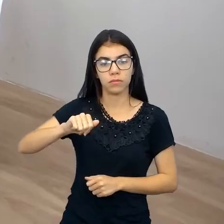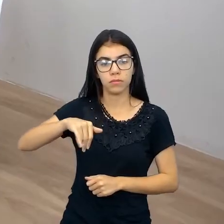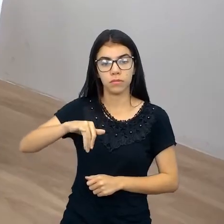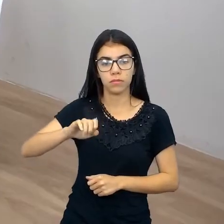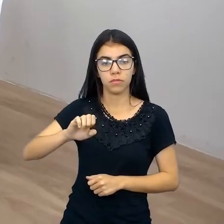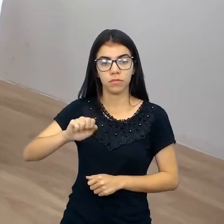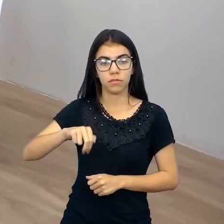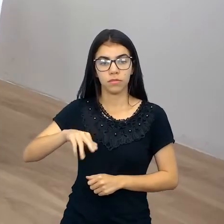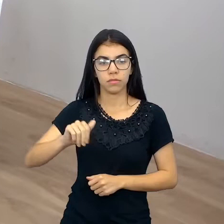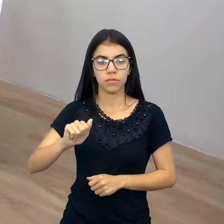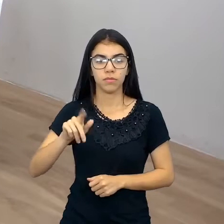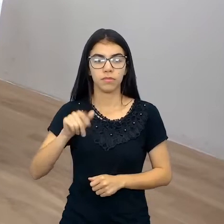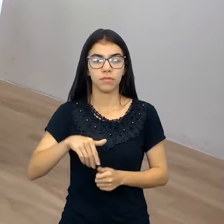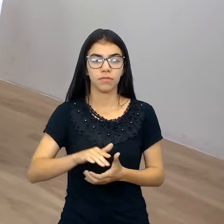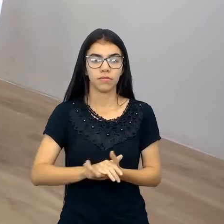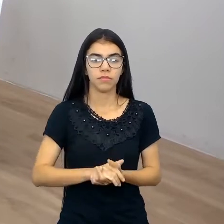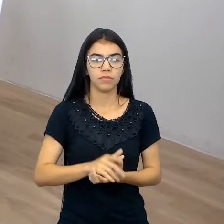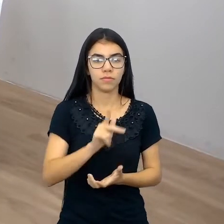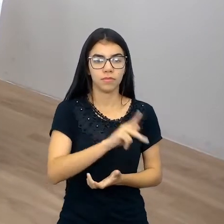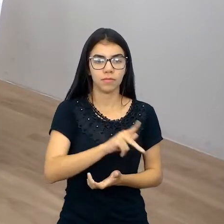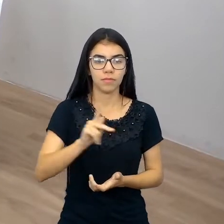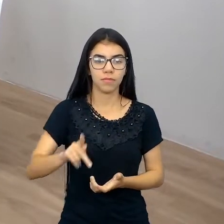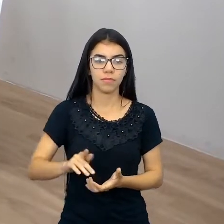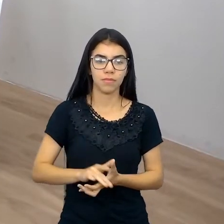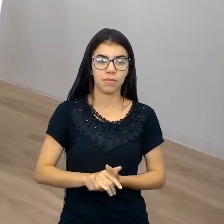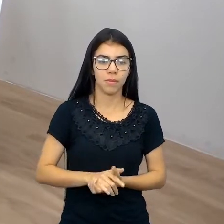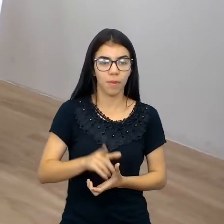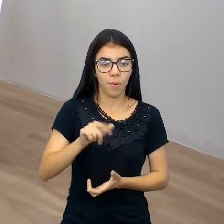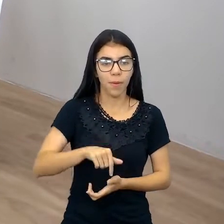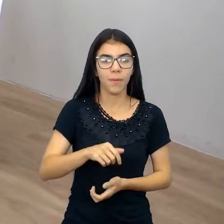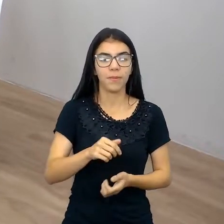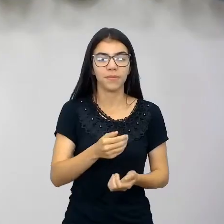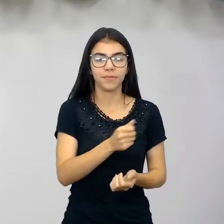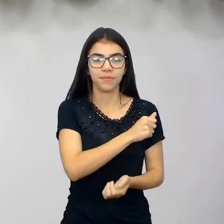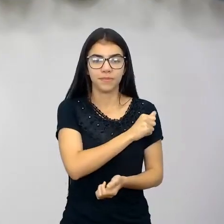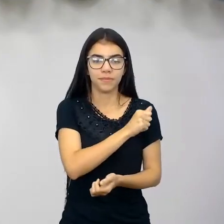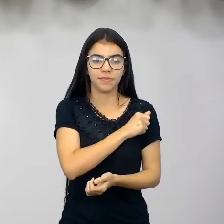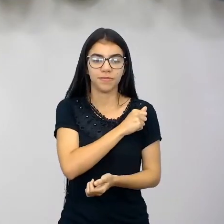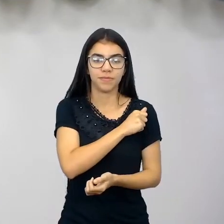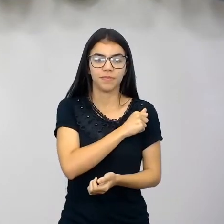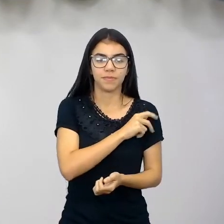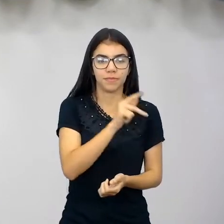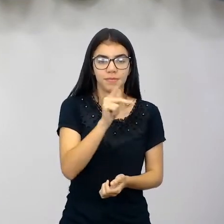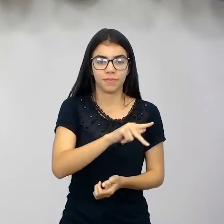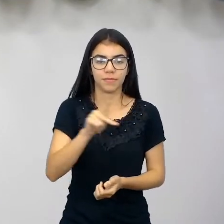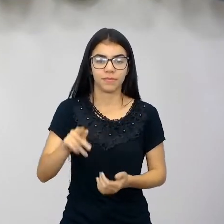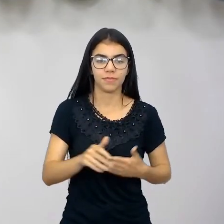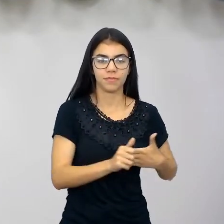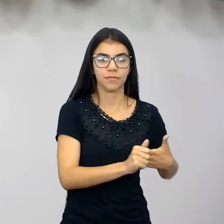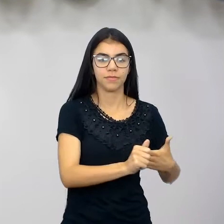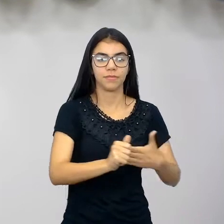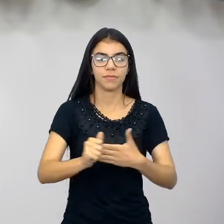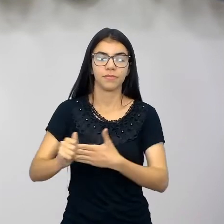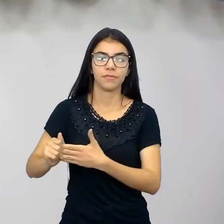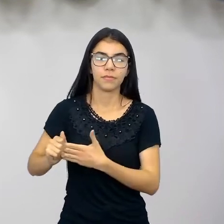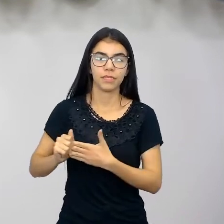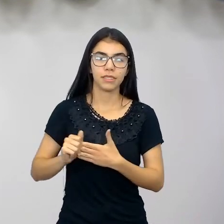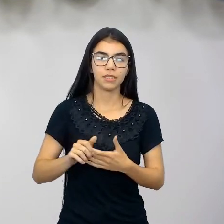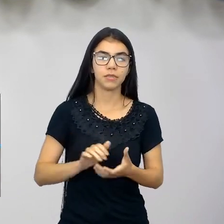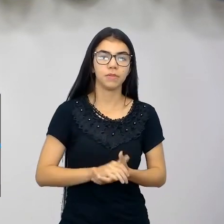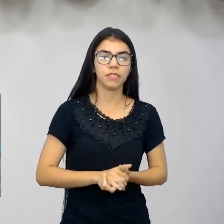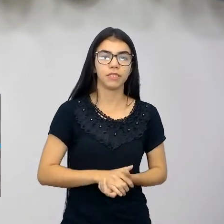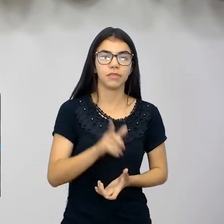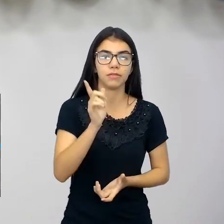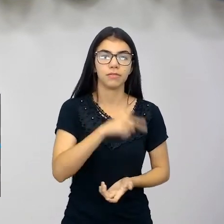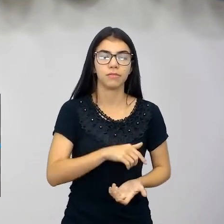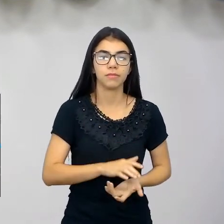Souza. Olá, professor Mauro, estudantes, professores que nos acompanham. É um prazer estar com vocês nessa aula.